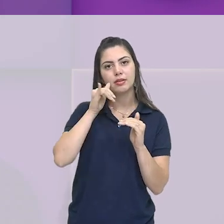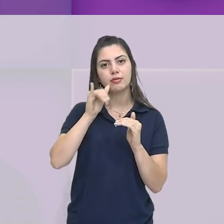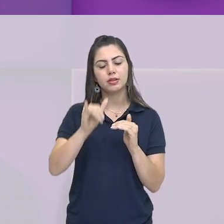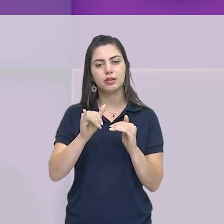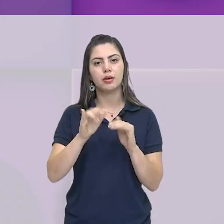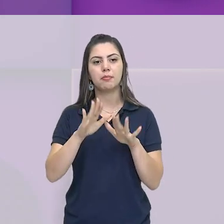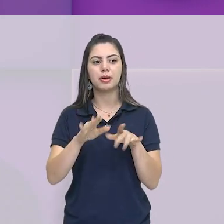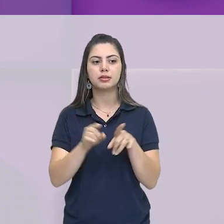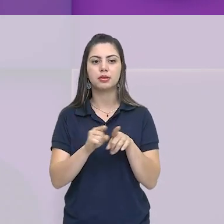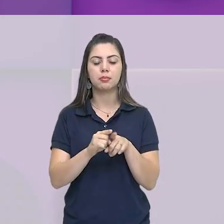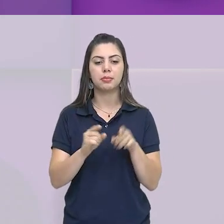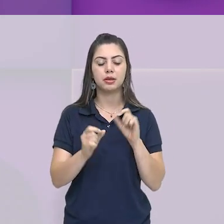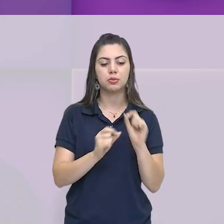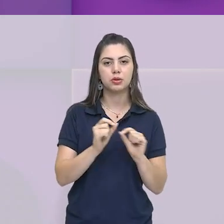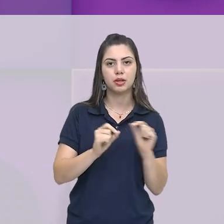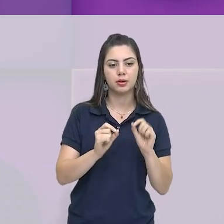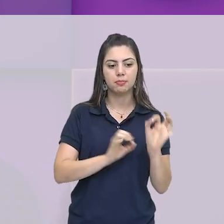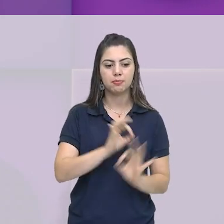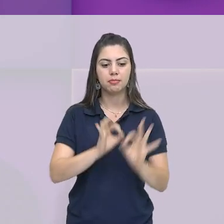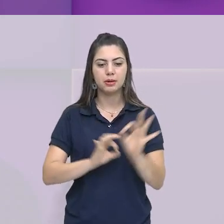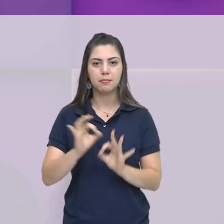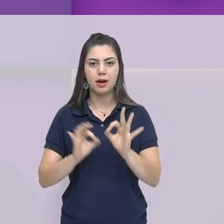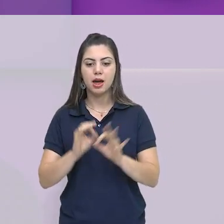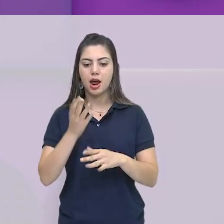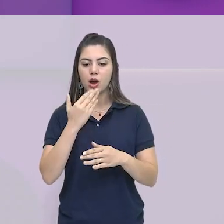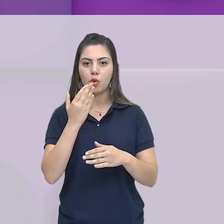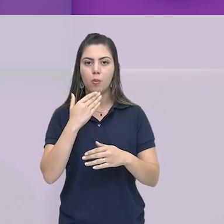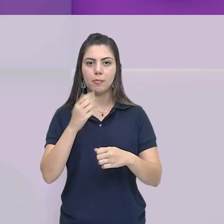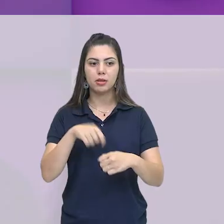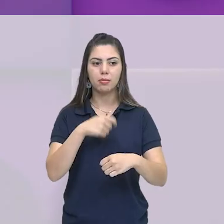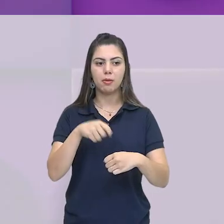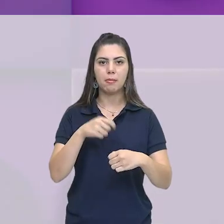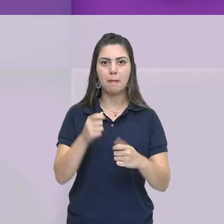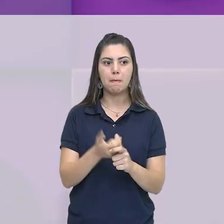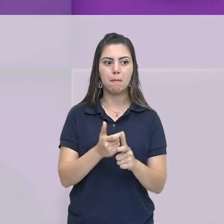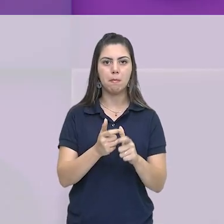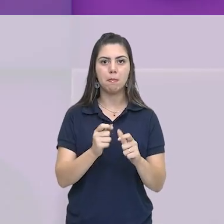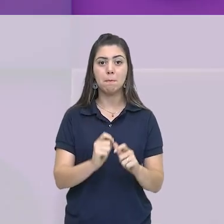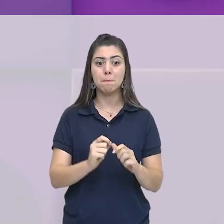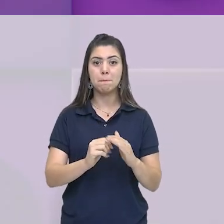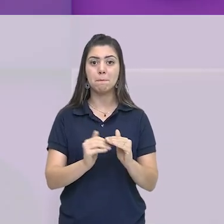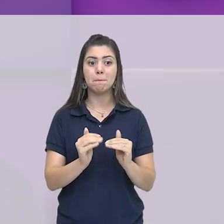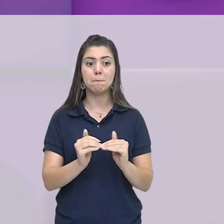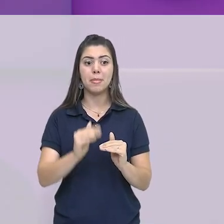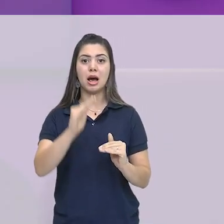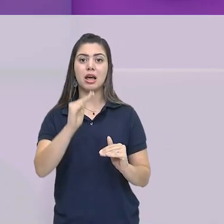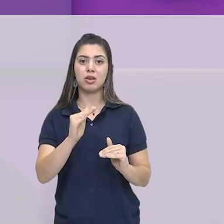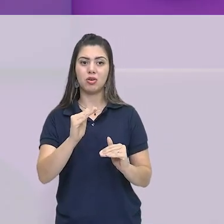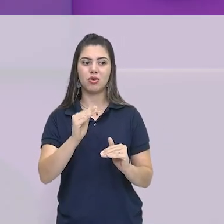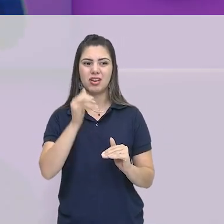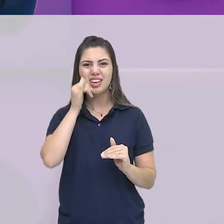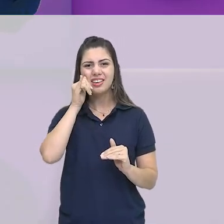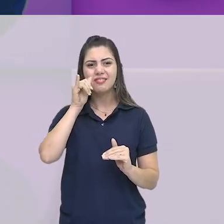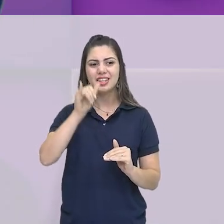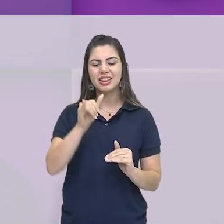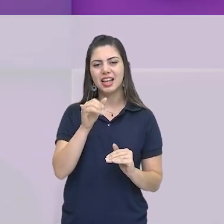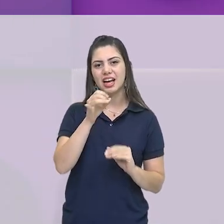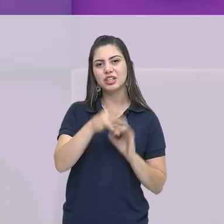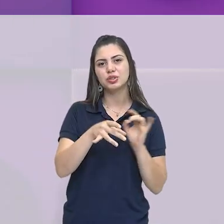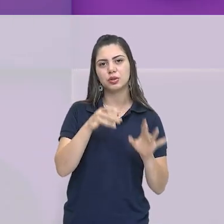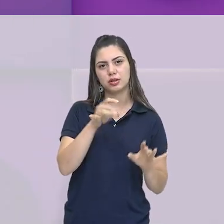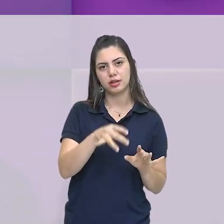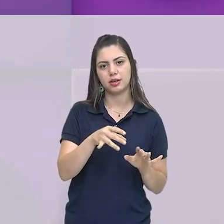e nem produza alimento, comida a mais, para que ela não seja desperdiçada. Claro que